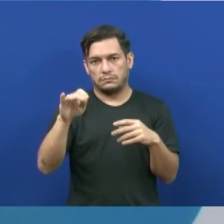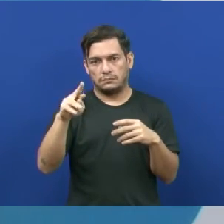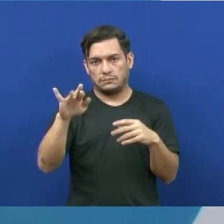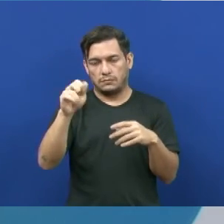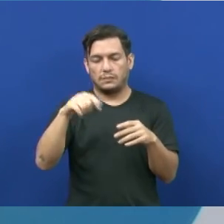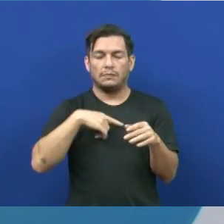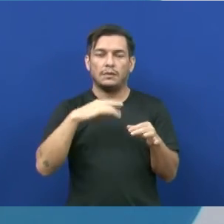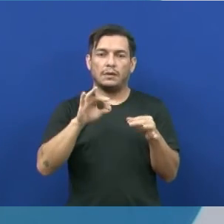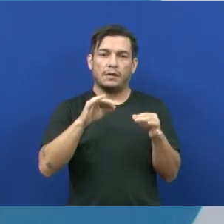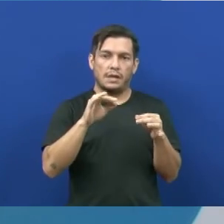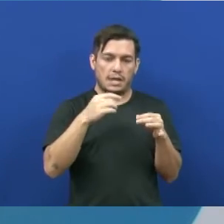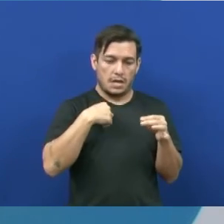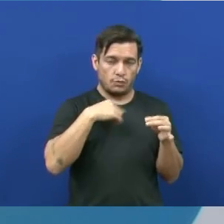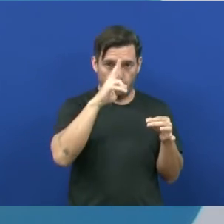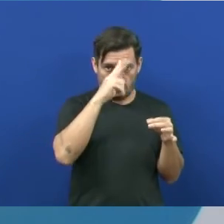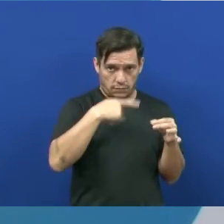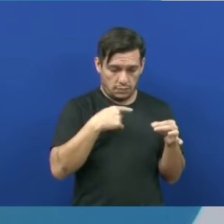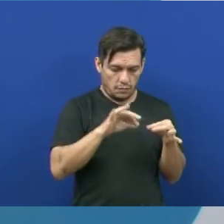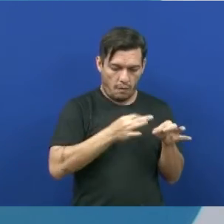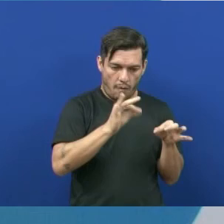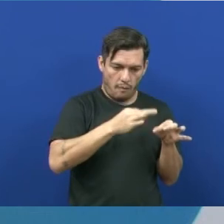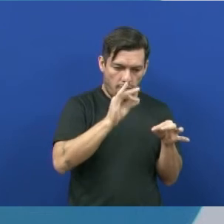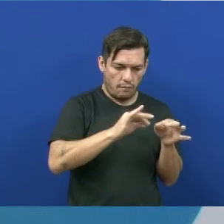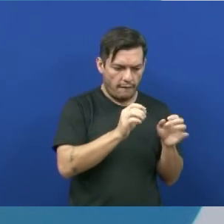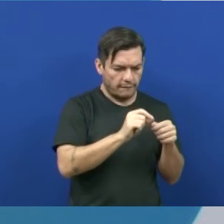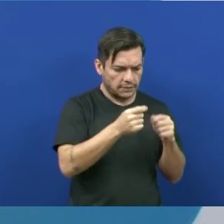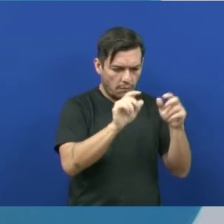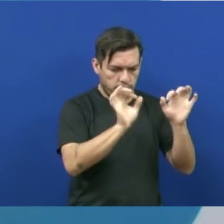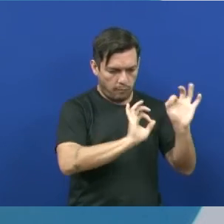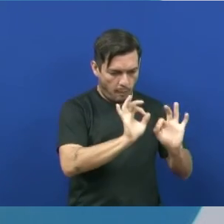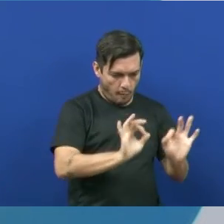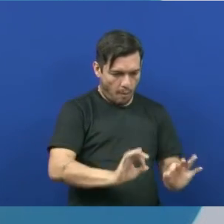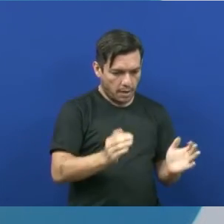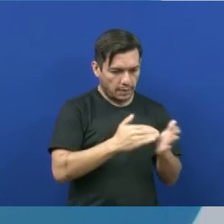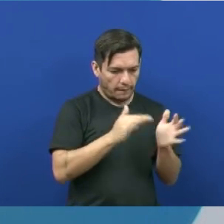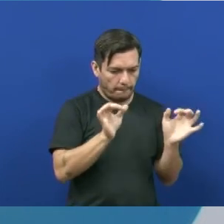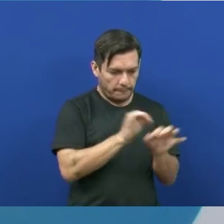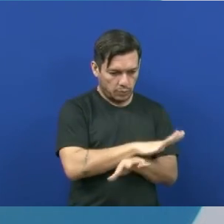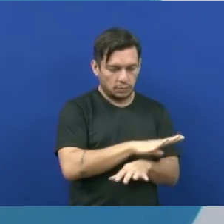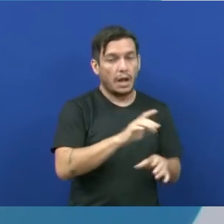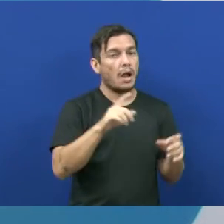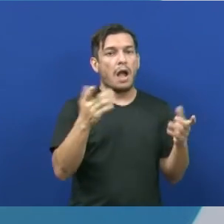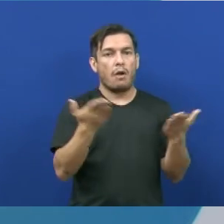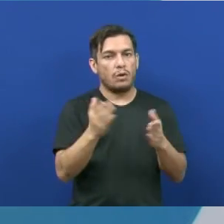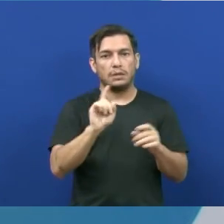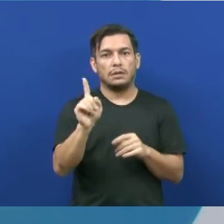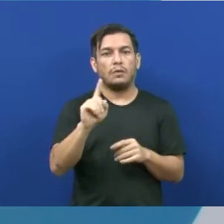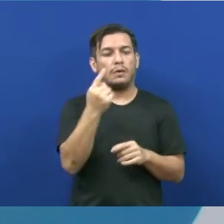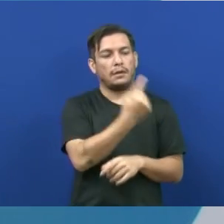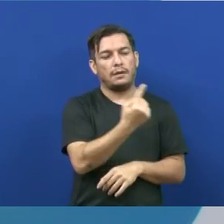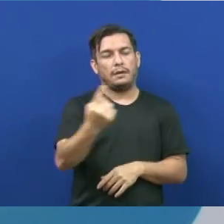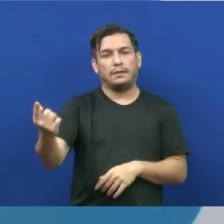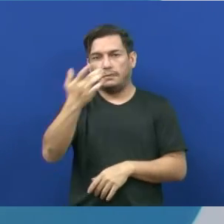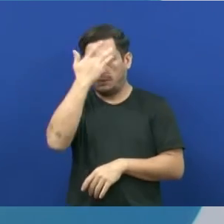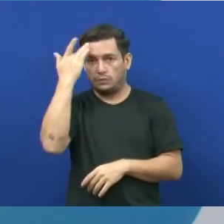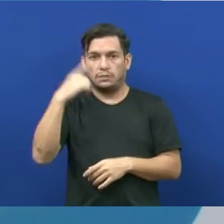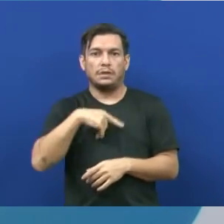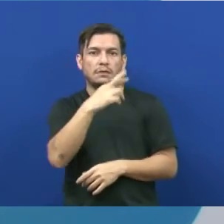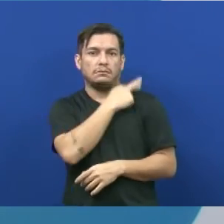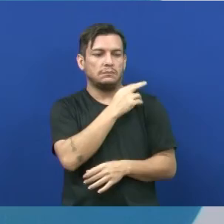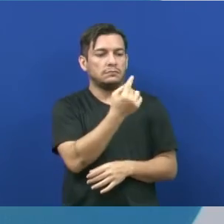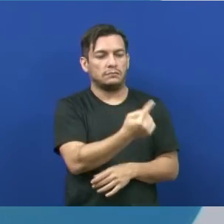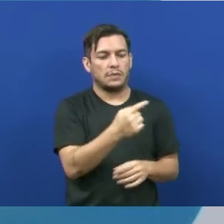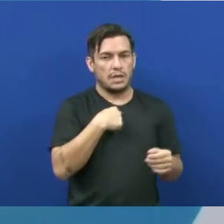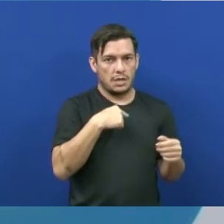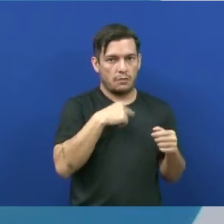o produto do começo e finalizava até a sua concretização. Agora não mais. Cada trabalhador ele executa apenas uma única